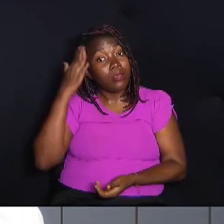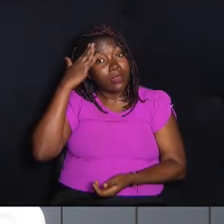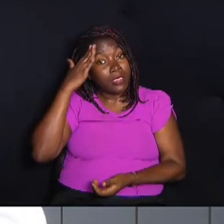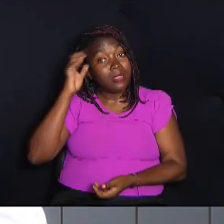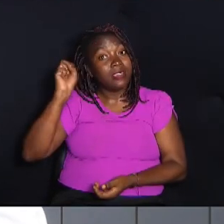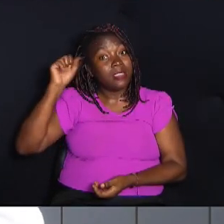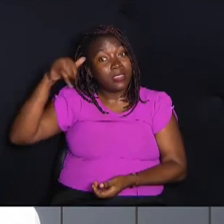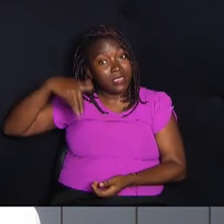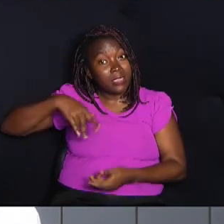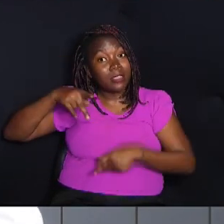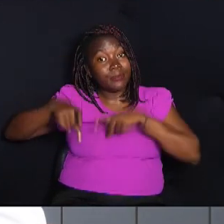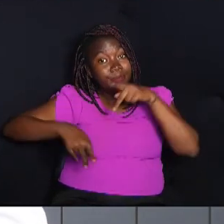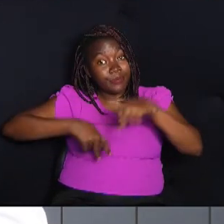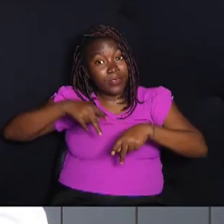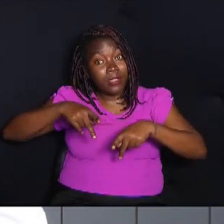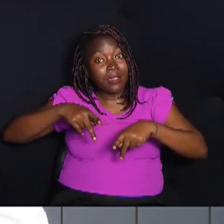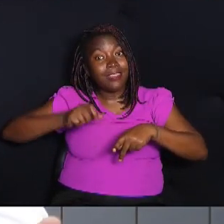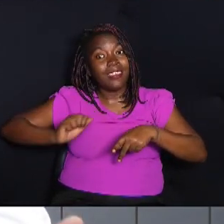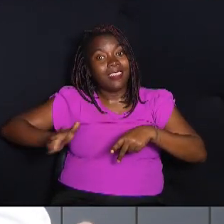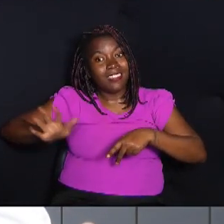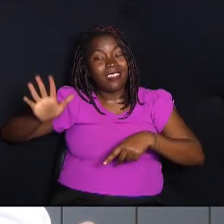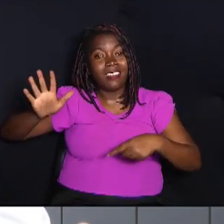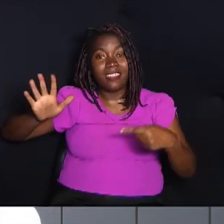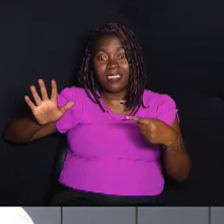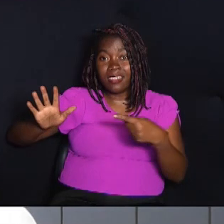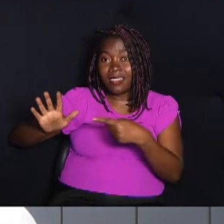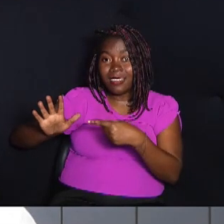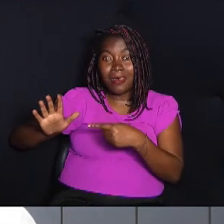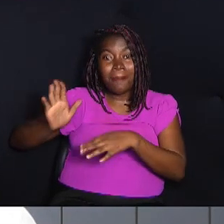a população da periferia mais